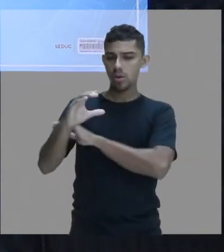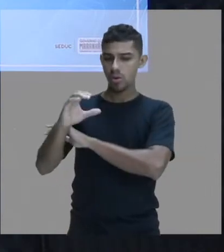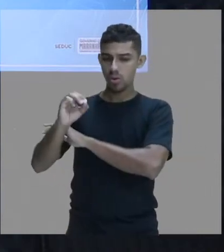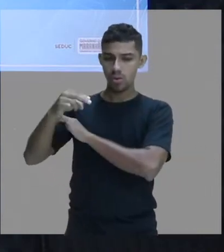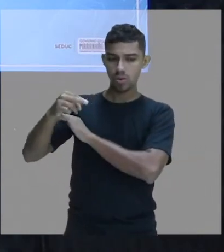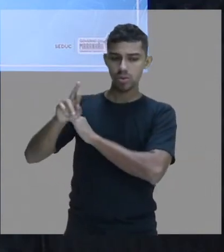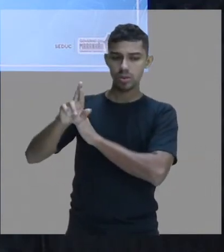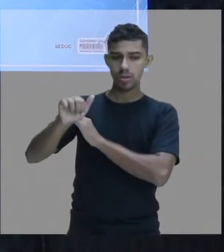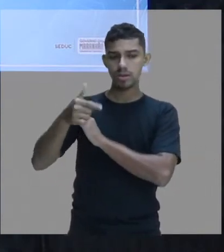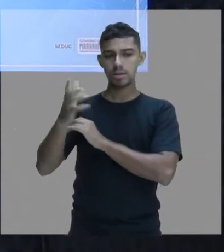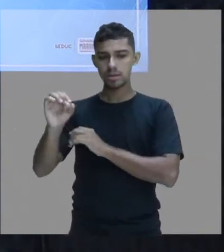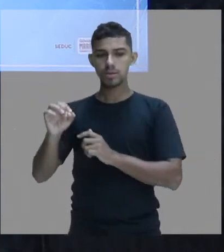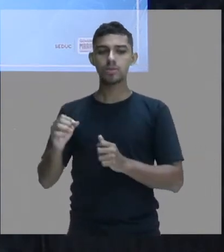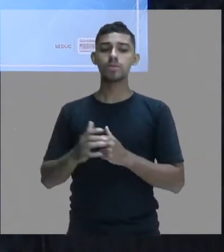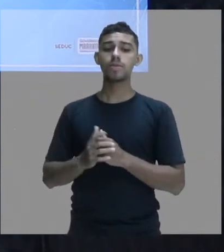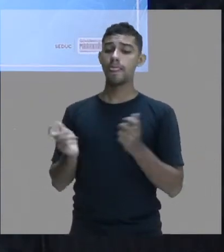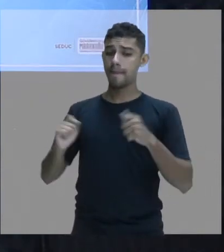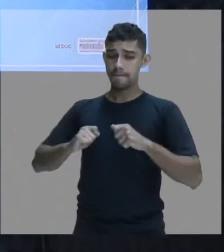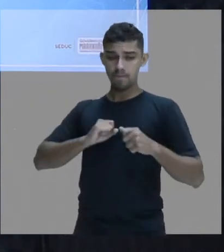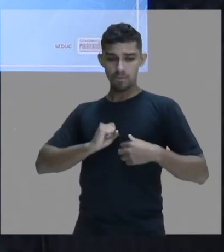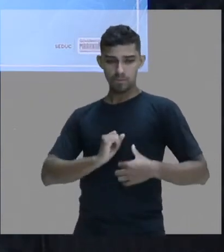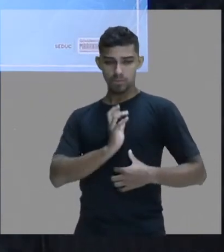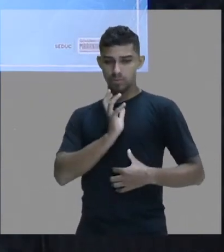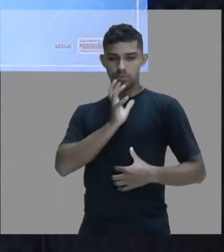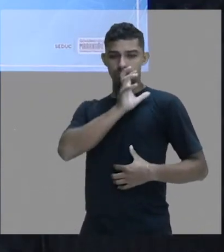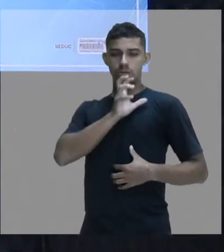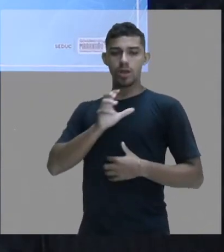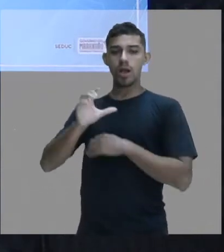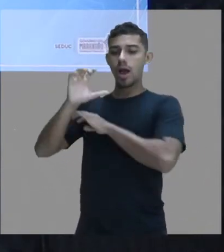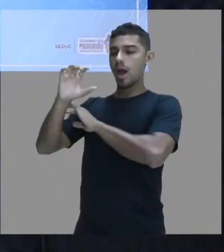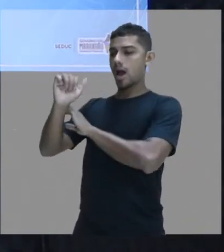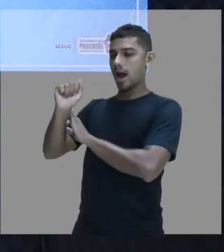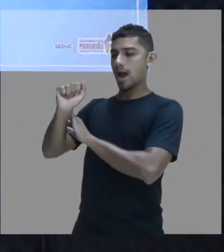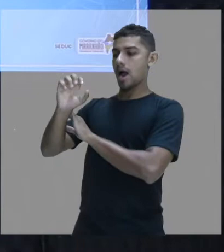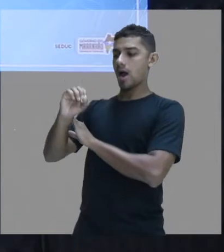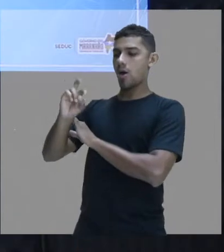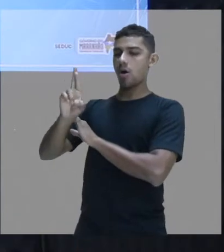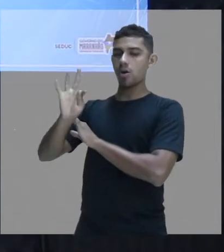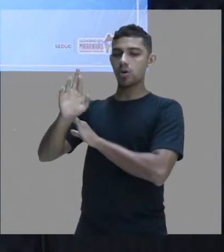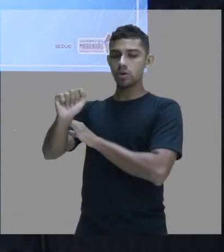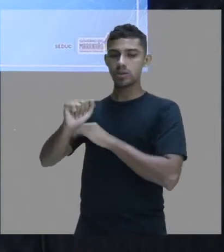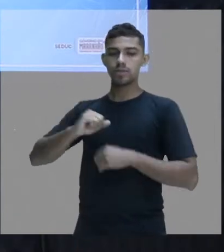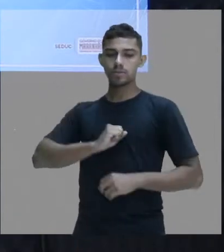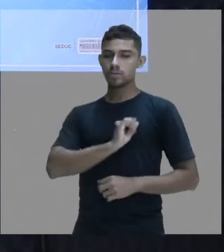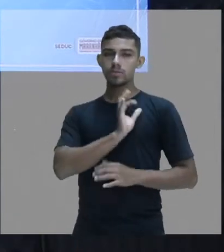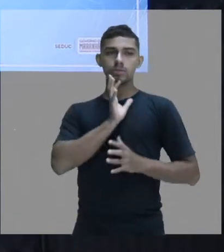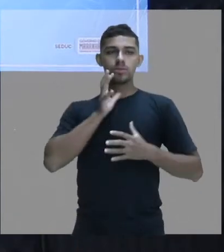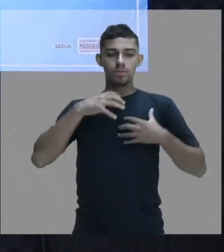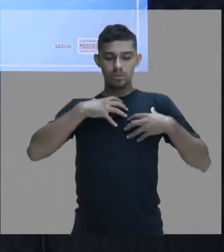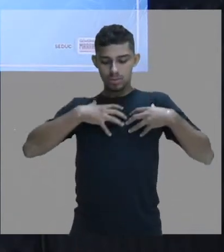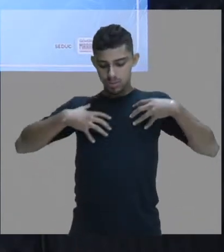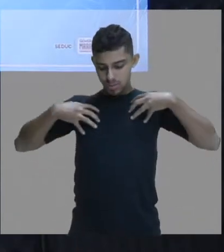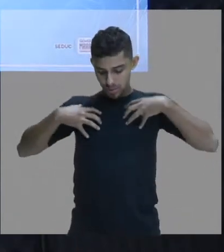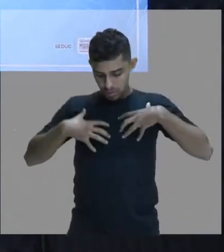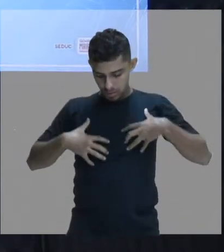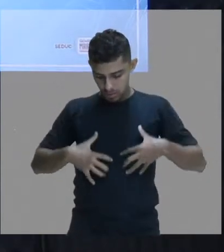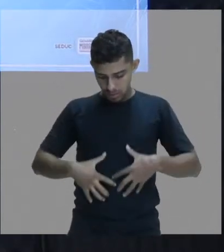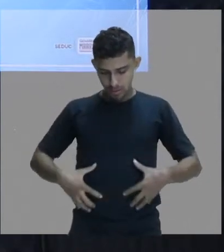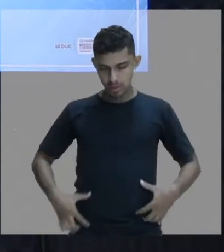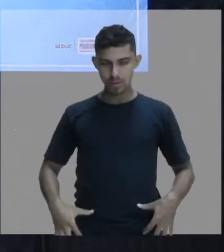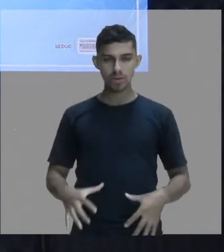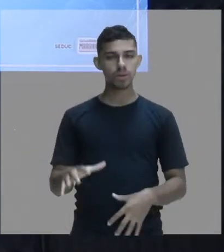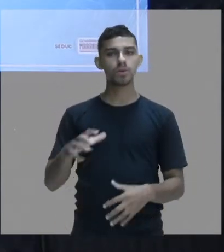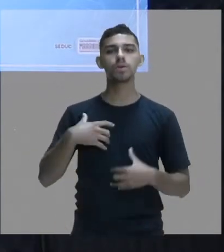sístole, esse sangue é jogado pela artéria aorta, que aí sim vai oxigenar todos os tecidos do nosso